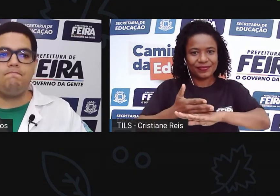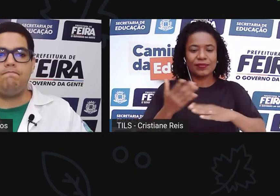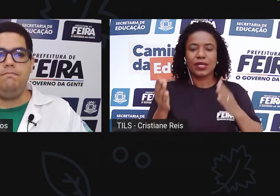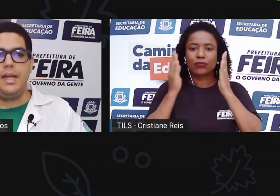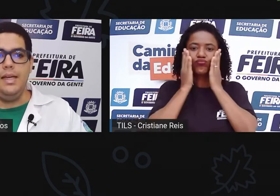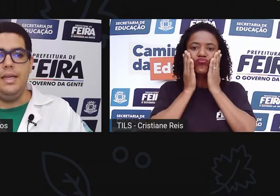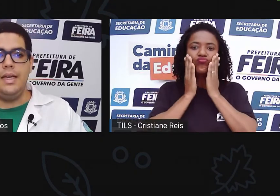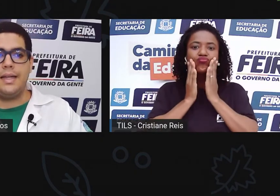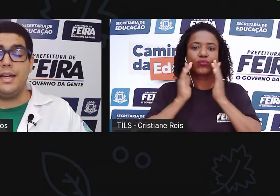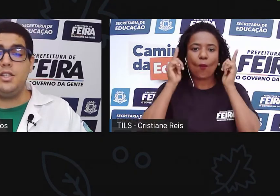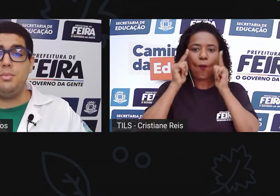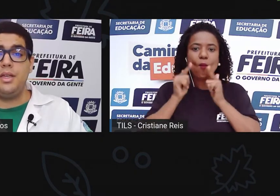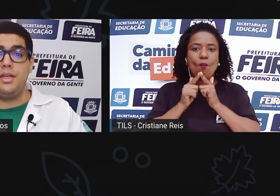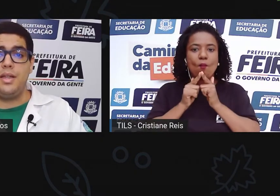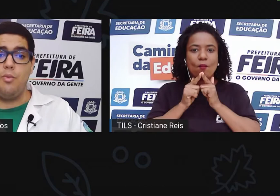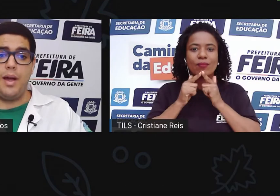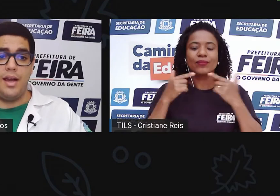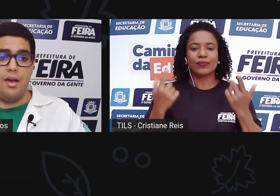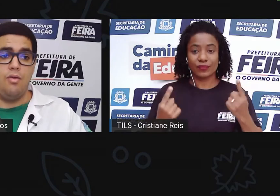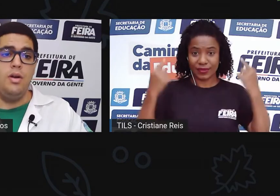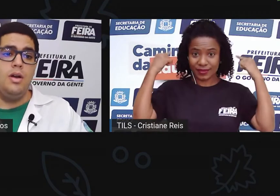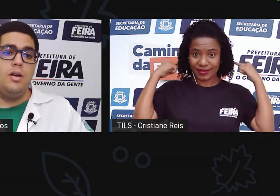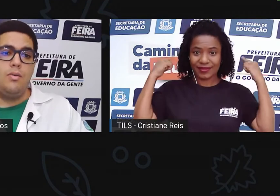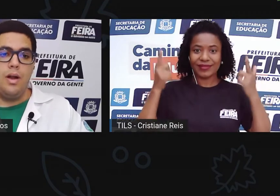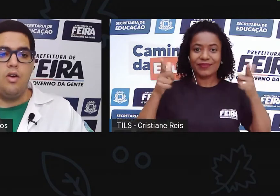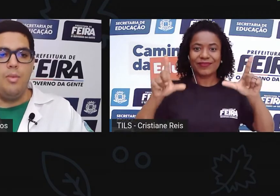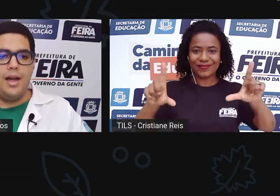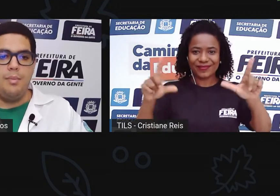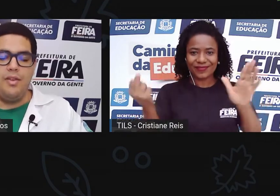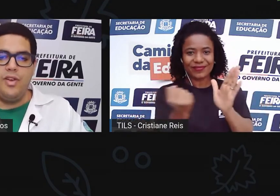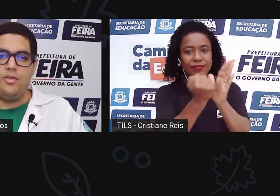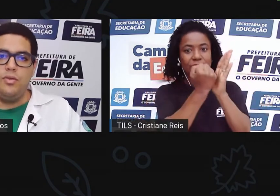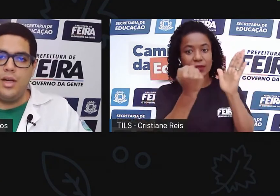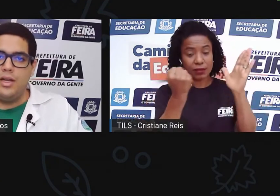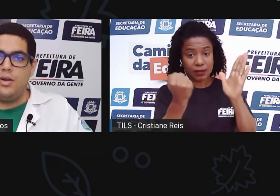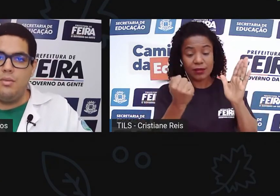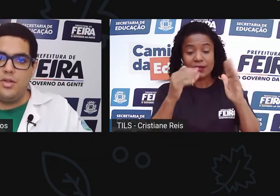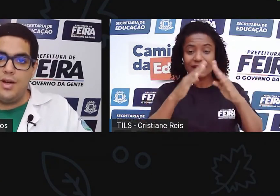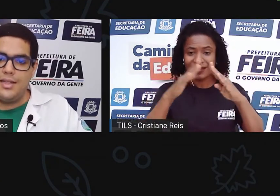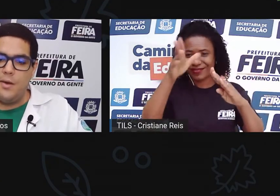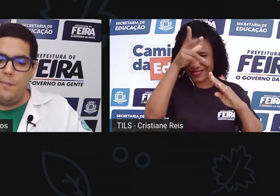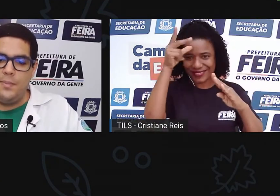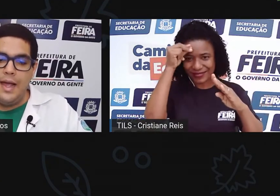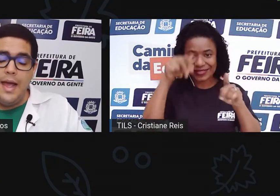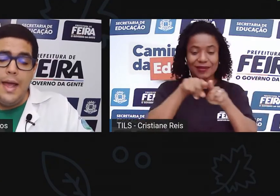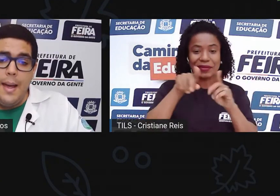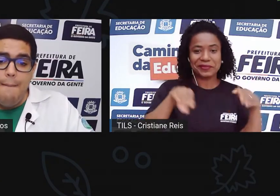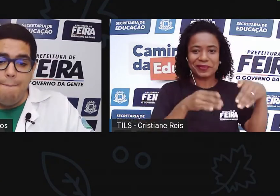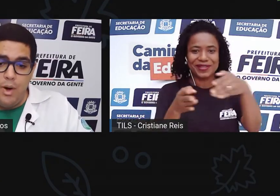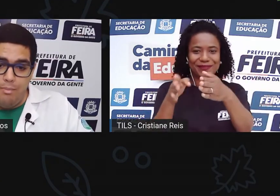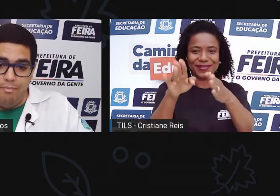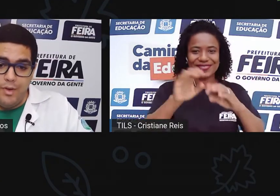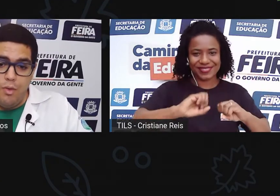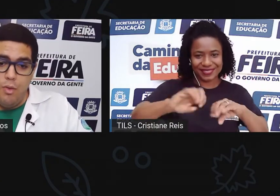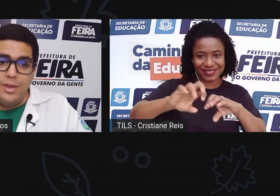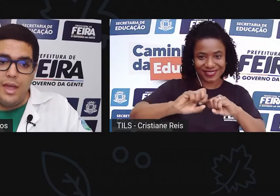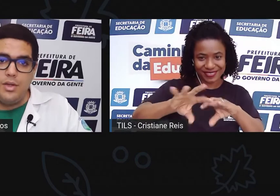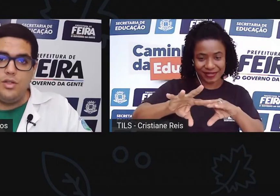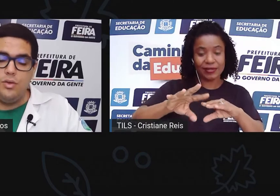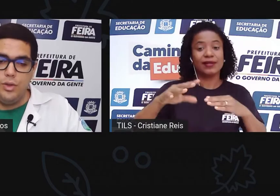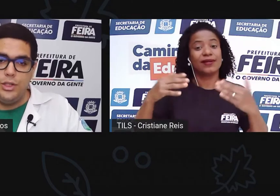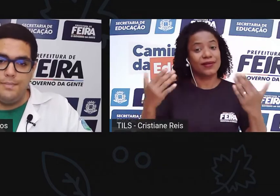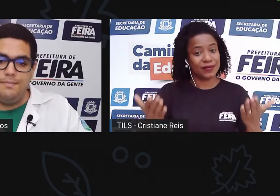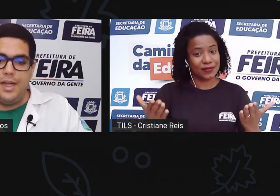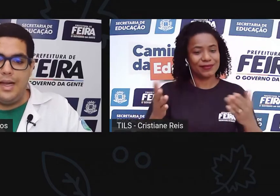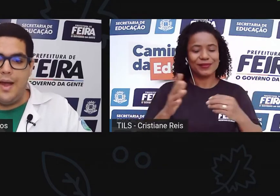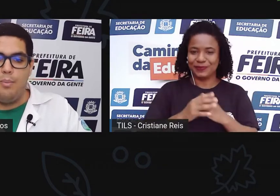barba e atrás de mim tem um painel com a logomarca da prefeitura e do Camisa Educação. Bom, o tema